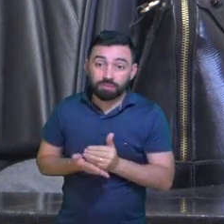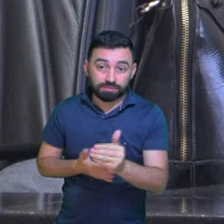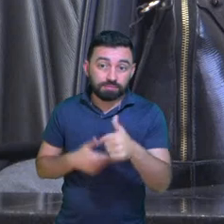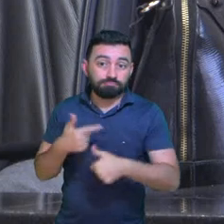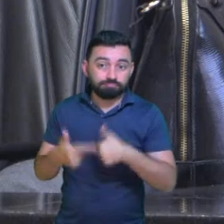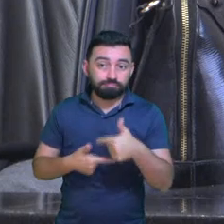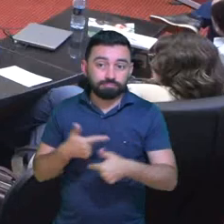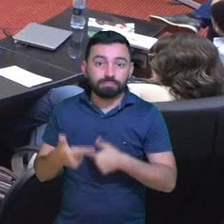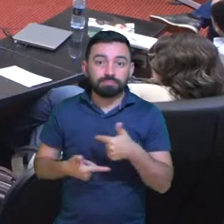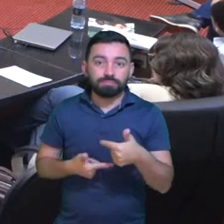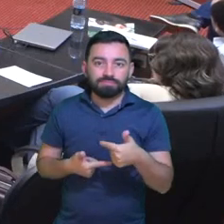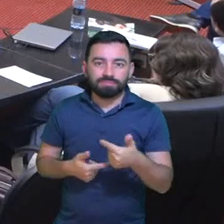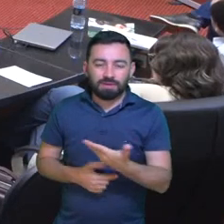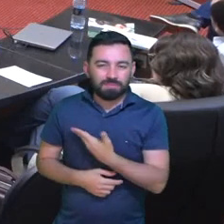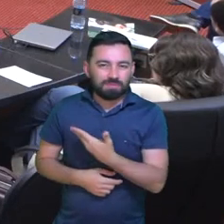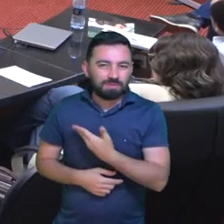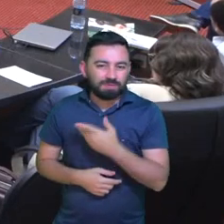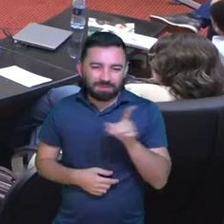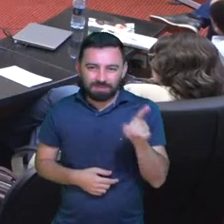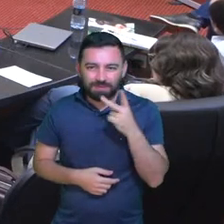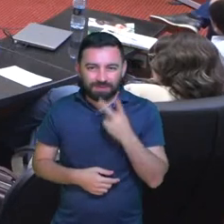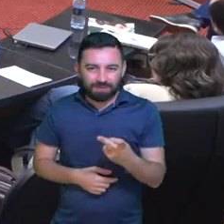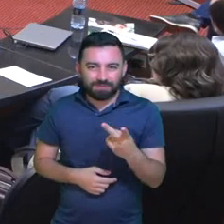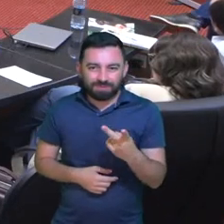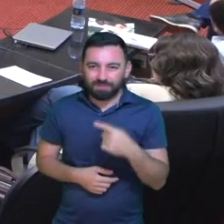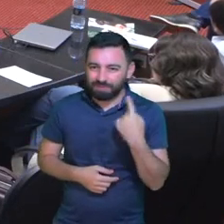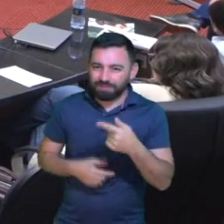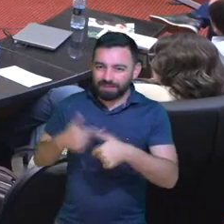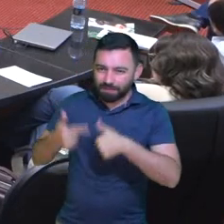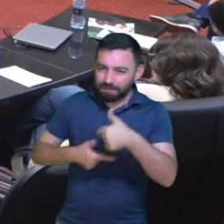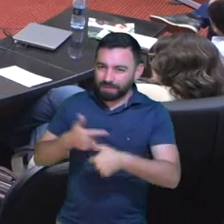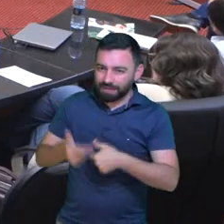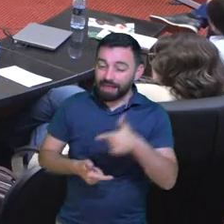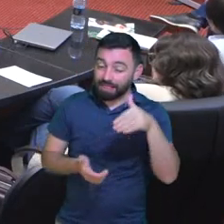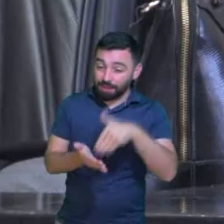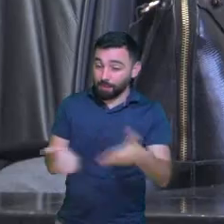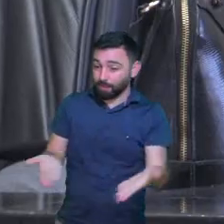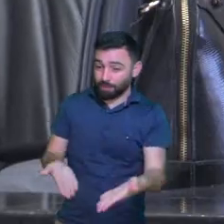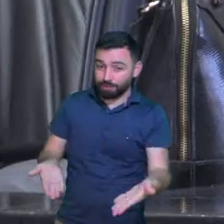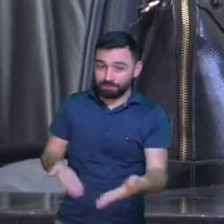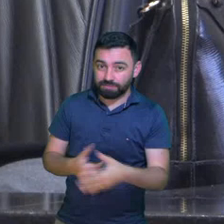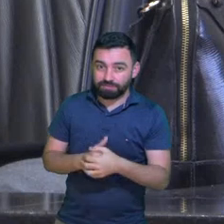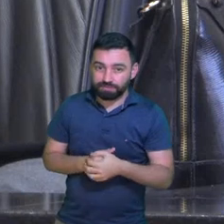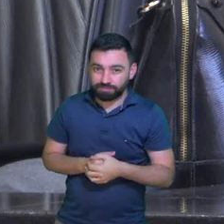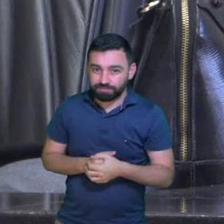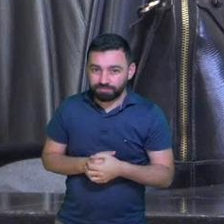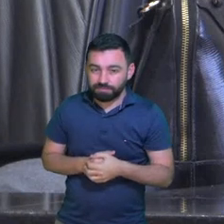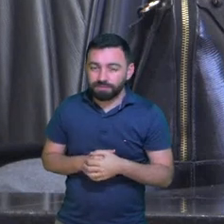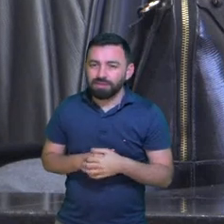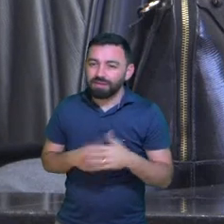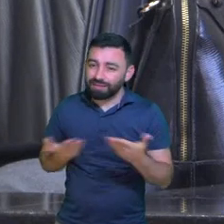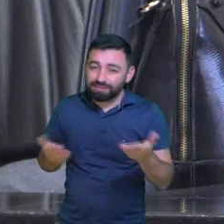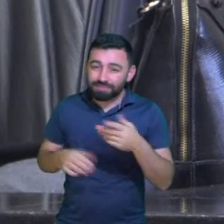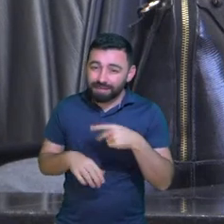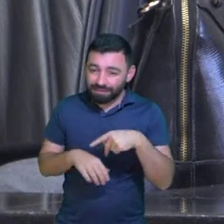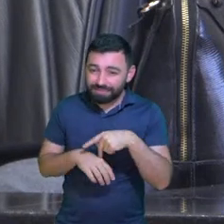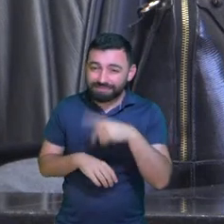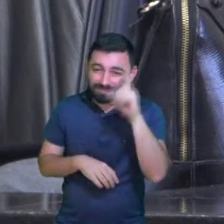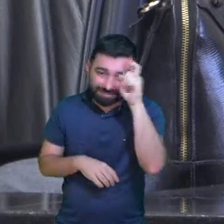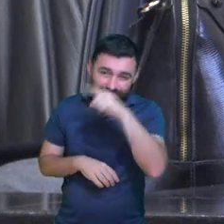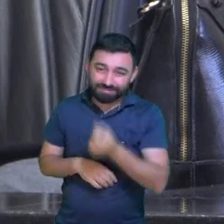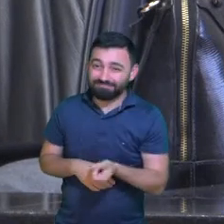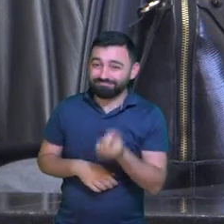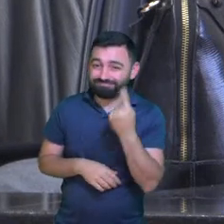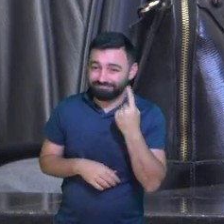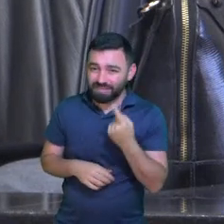o meu amigo tá que inclusive dizer para vocês a gente tá trabalhando ainda com ela não é o país é muito esquisito a gente tem que escolher qual é a lei que a